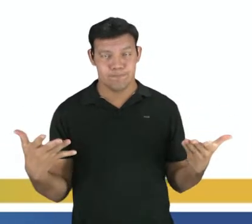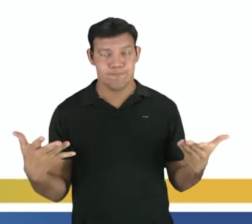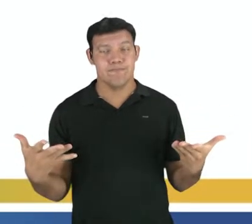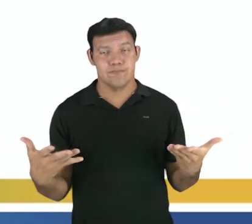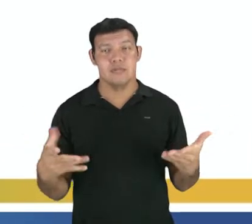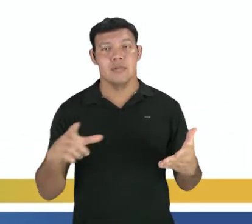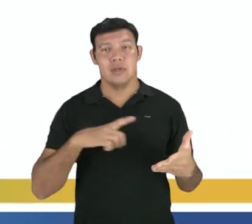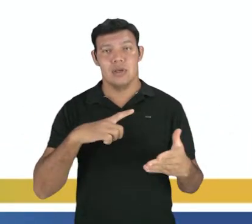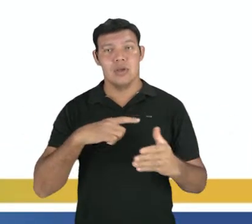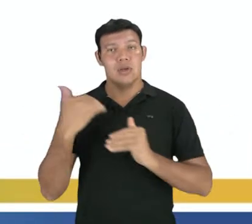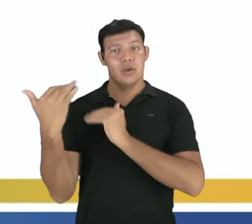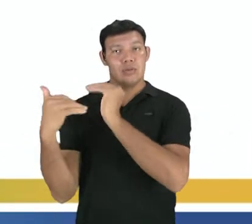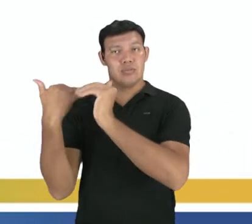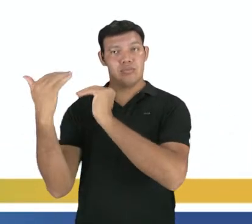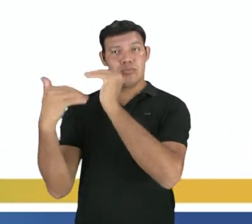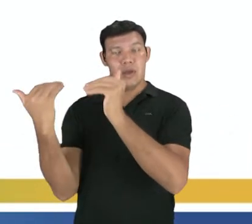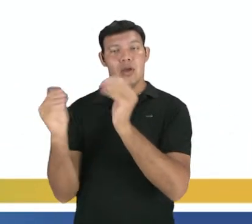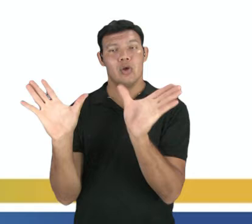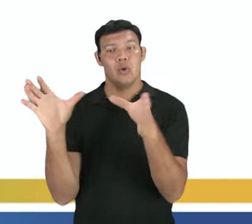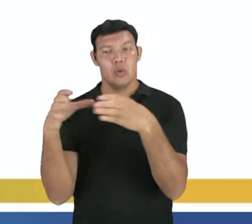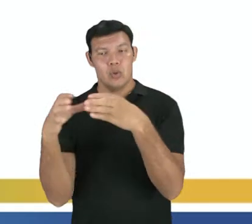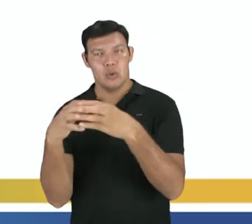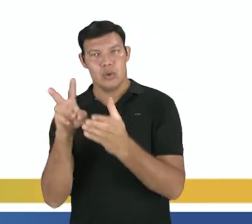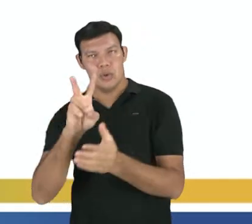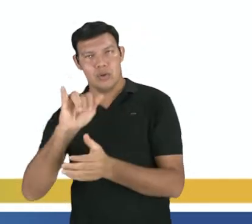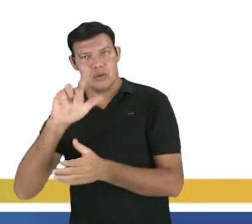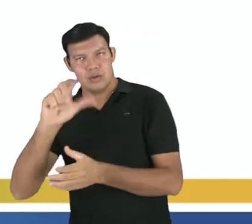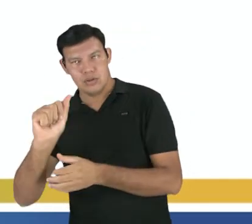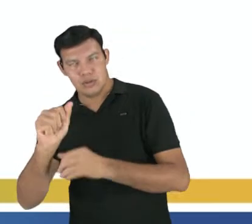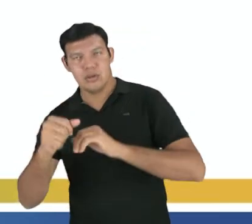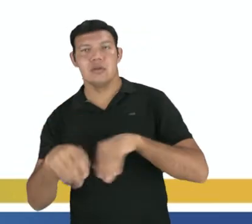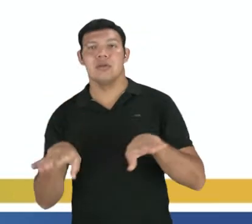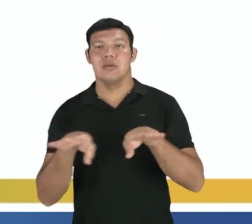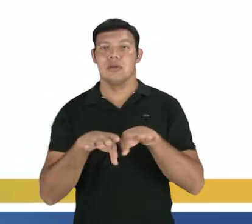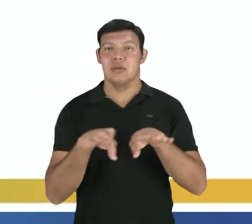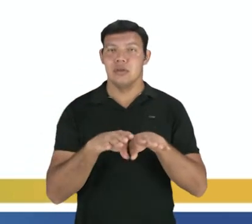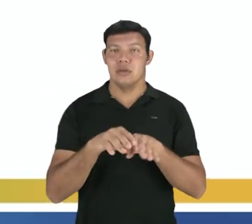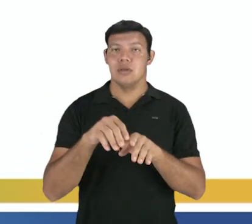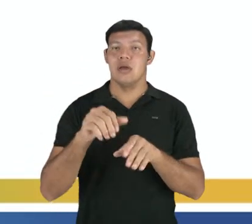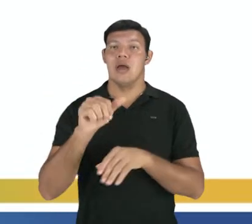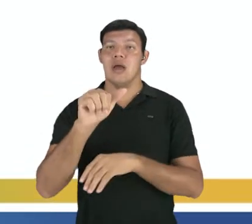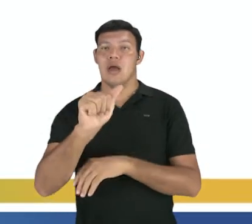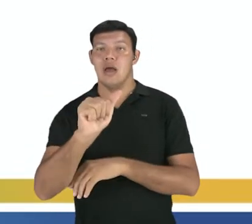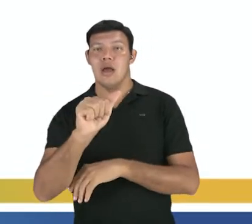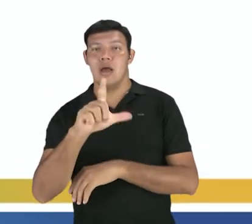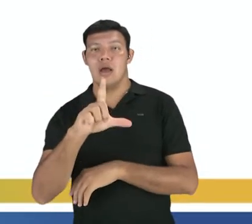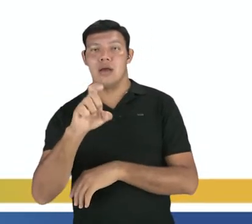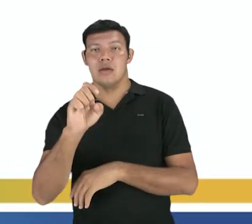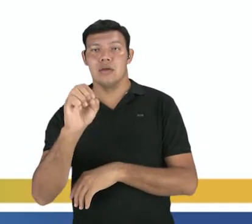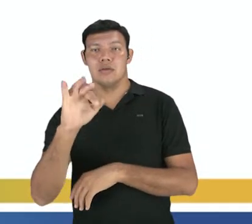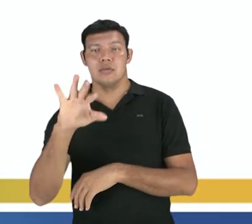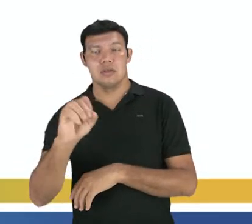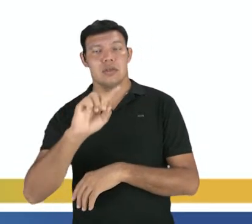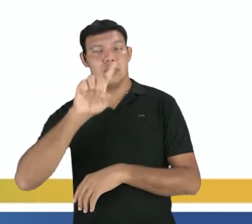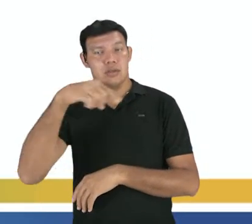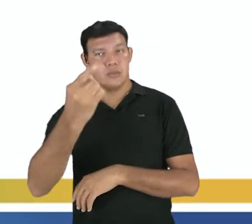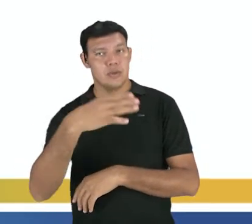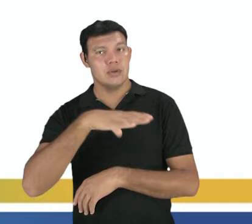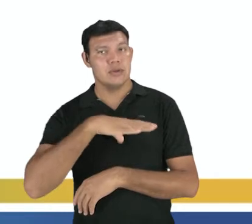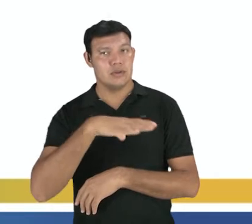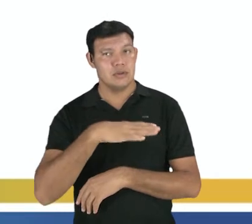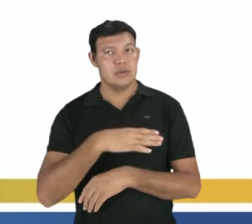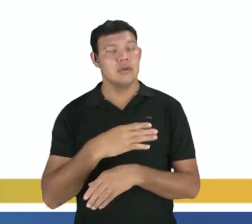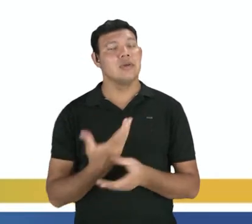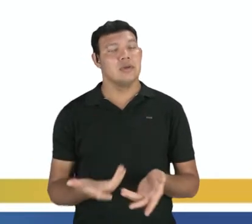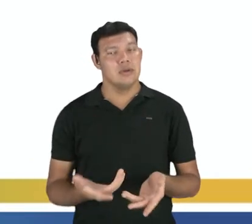ter o desenvolvimento das vilas, das aldeias e depois das cidades, né? Isso aqui é muito importante dentro desse quadro